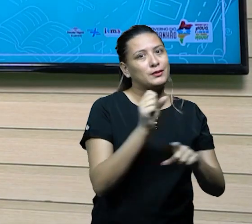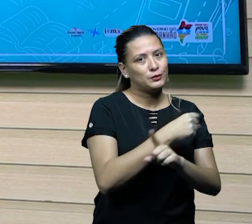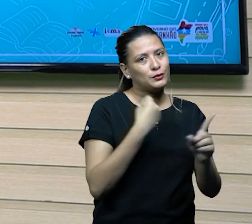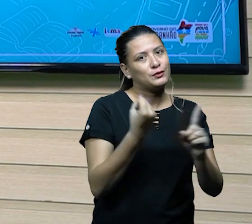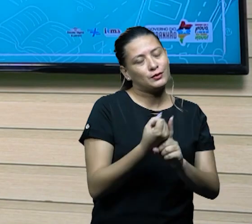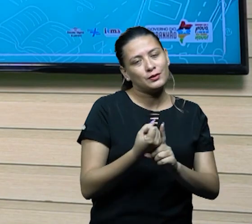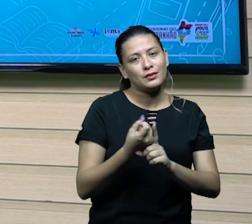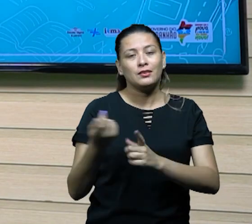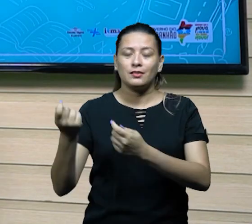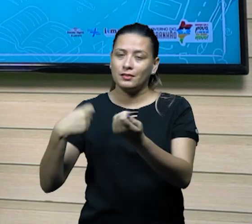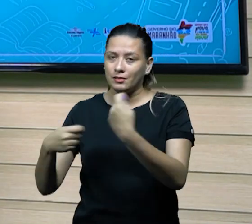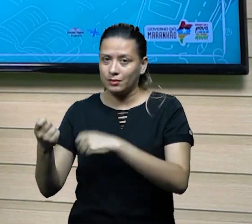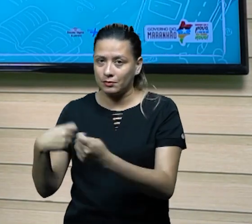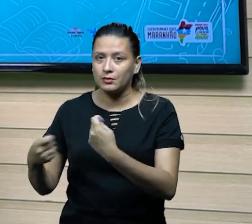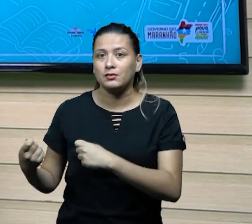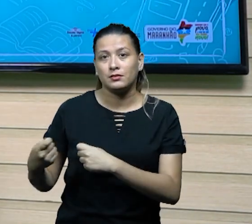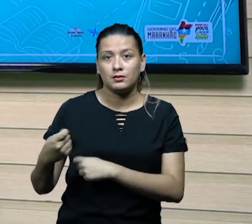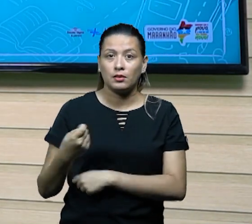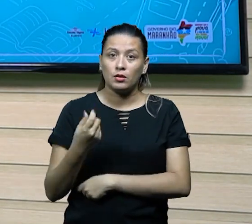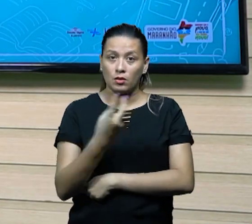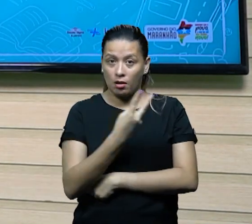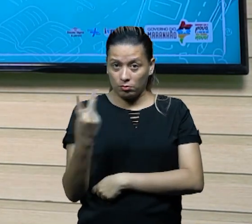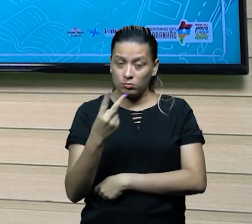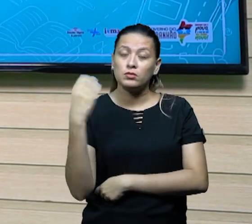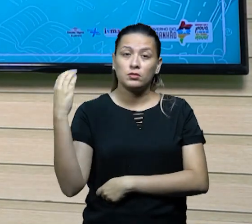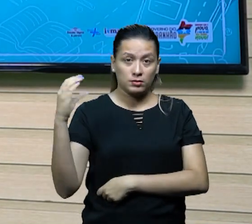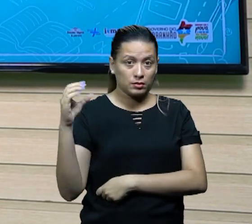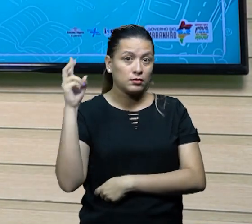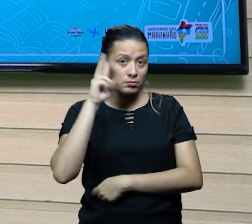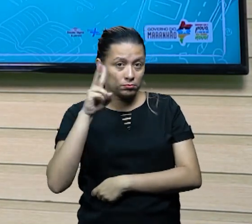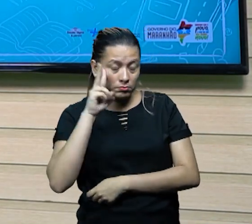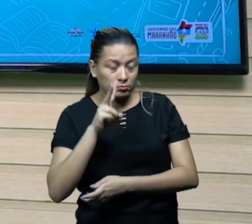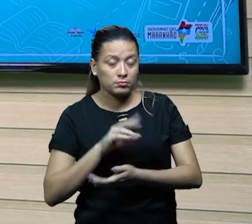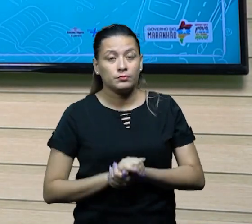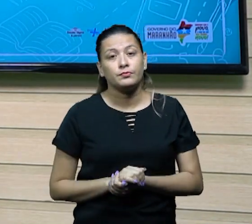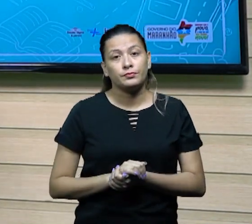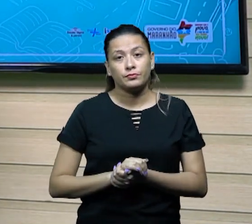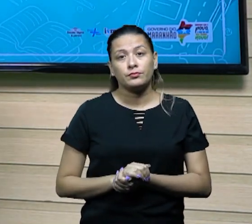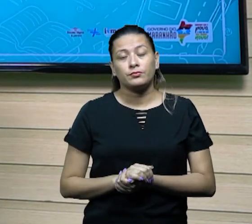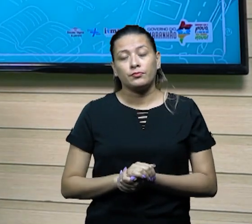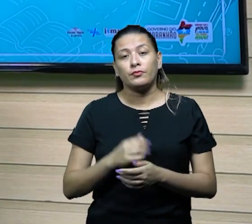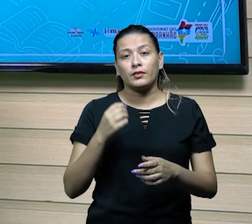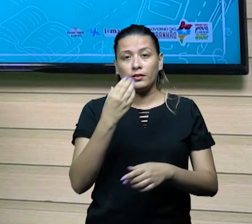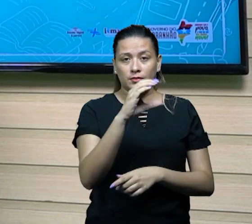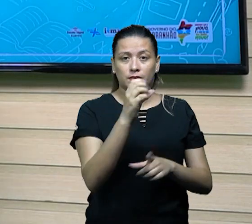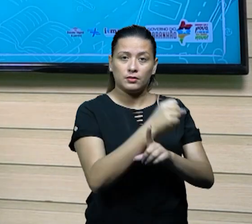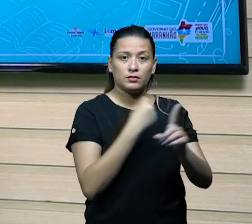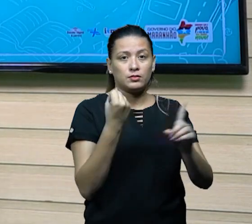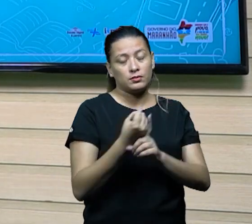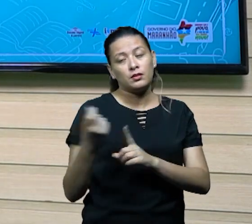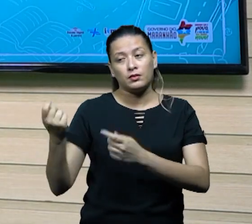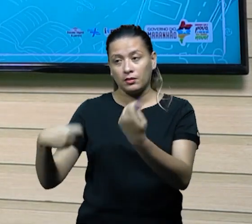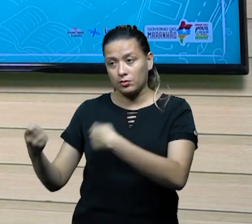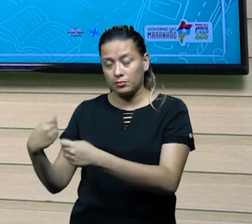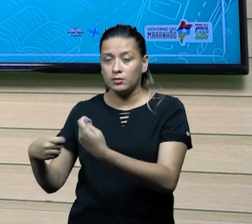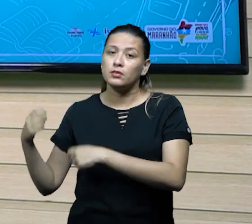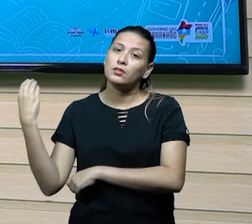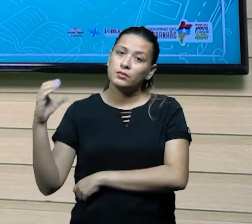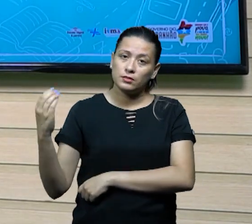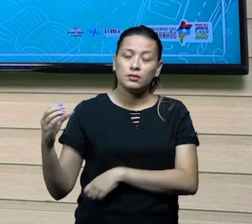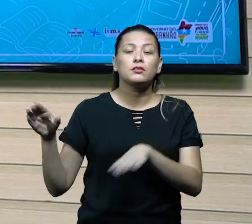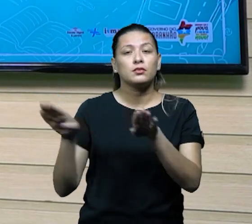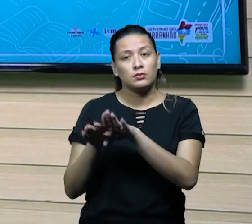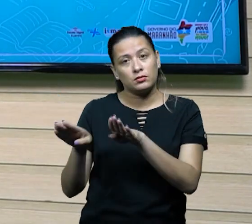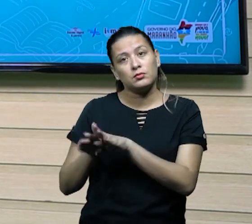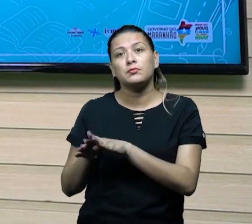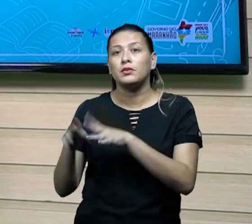duas formações, a sociologia com a administração. Lembrando que são duas ciências, tá? Tanto a sociologia é ciência, ciências sociais, como a